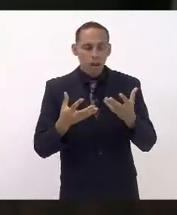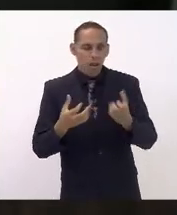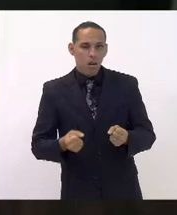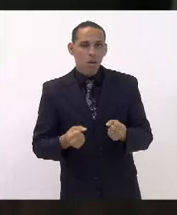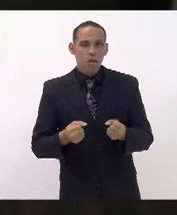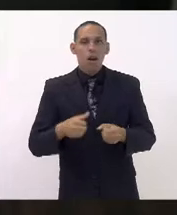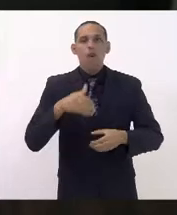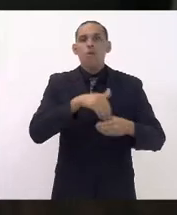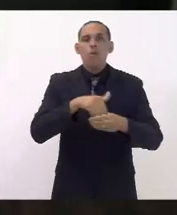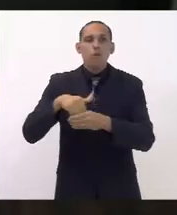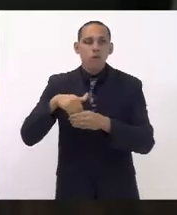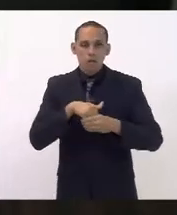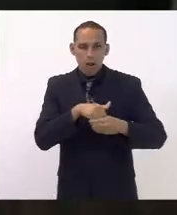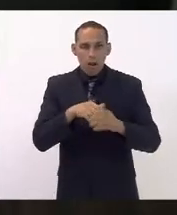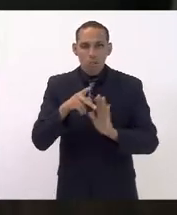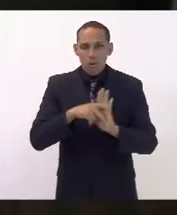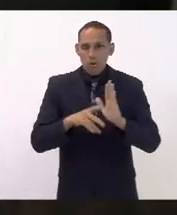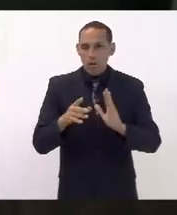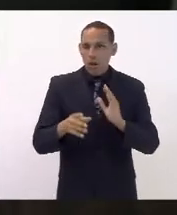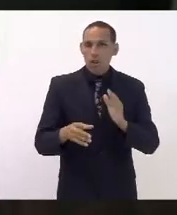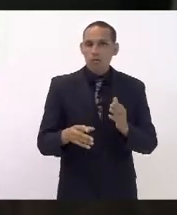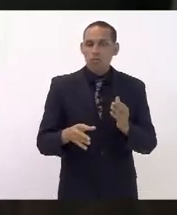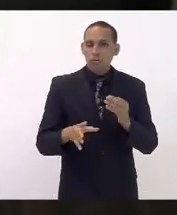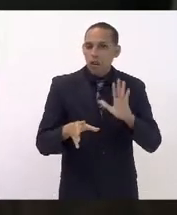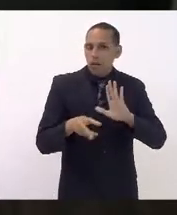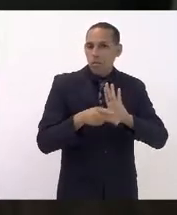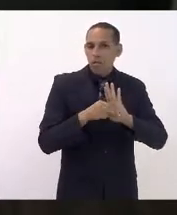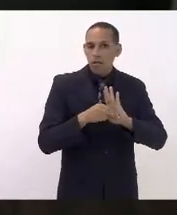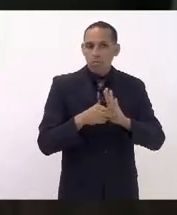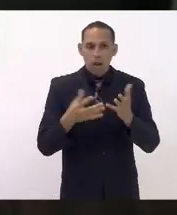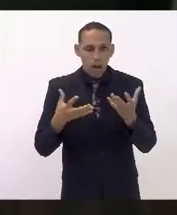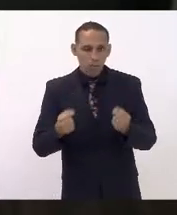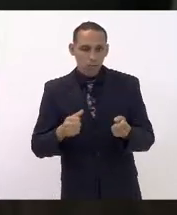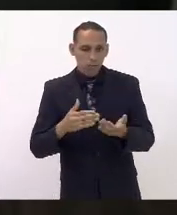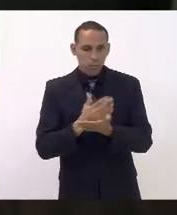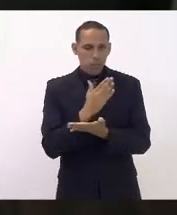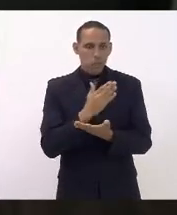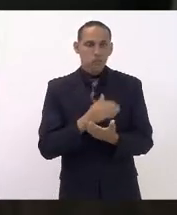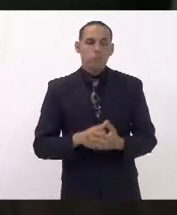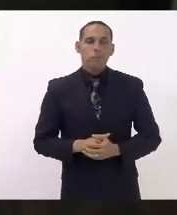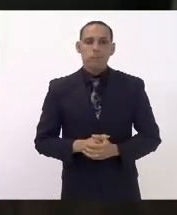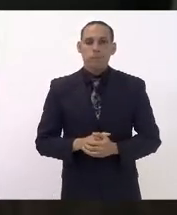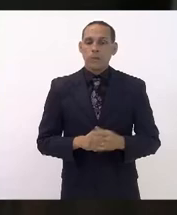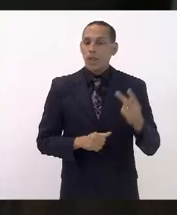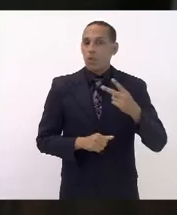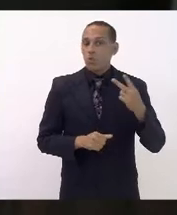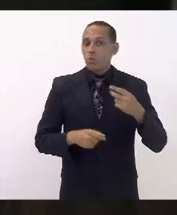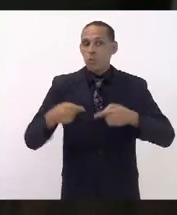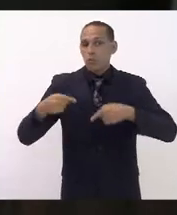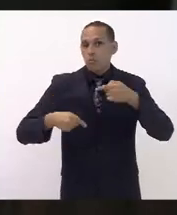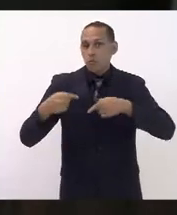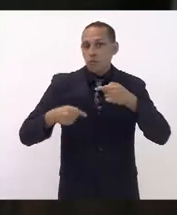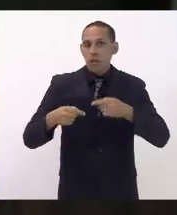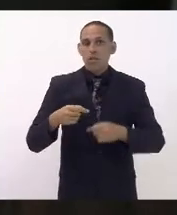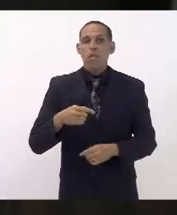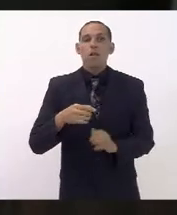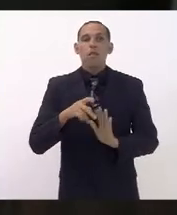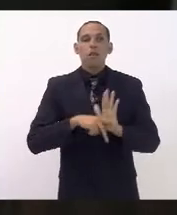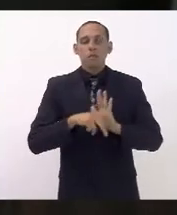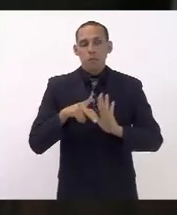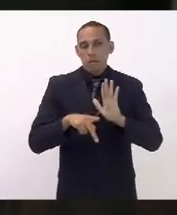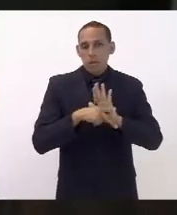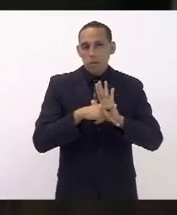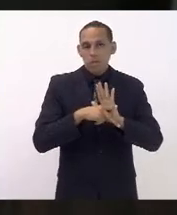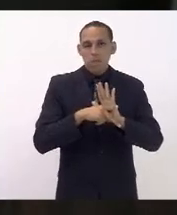votação, projeto assim emendado. Os senhores que aprovam, permaneçam como estão. Aprovado, vai autógrafo. Segunda discussão, projeto de lei 4621,